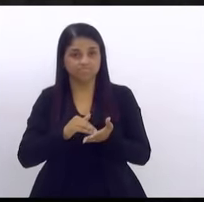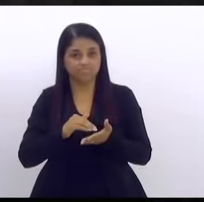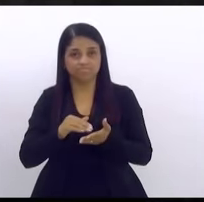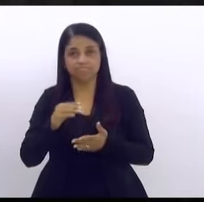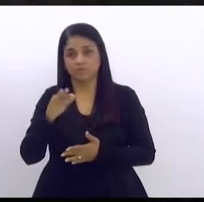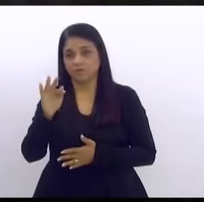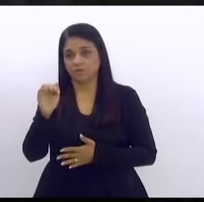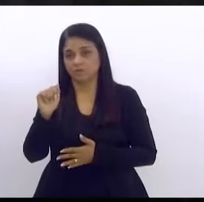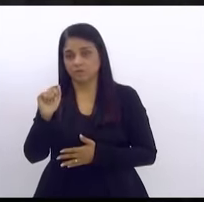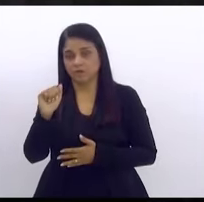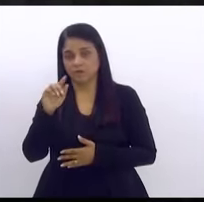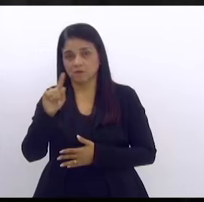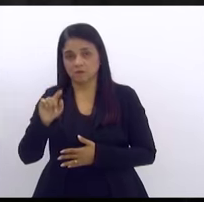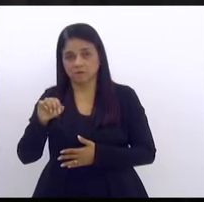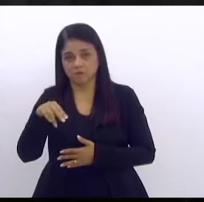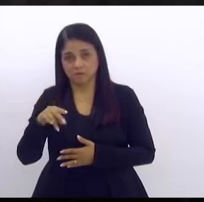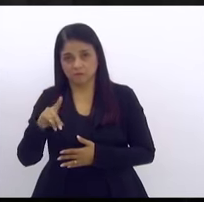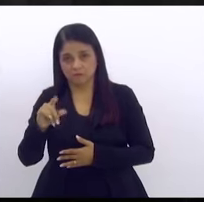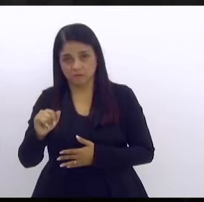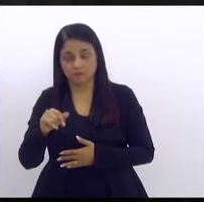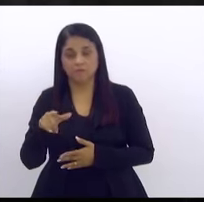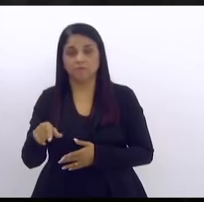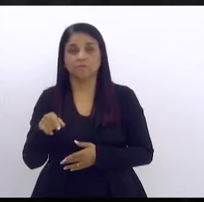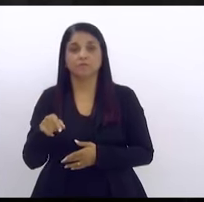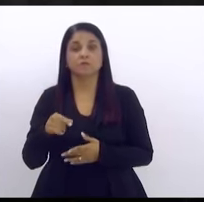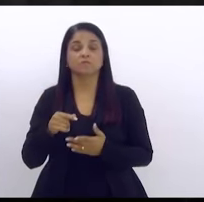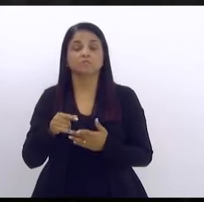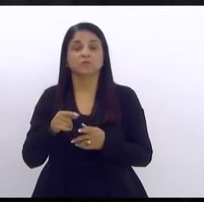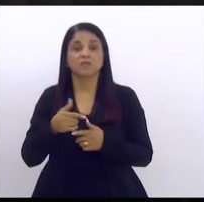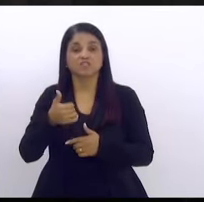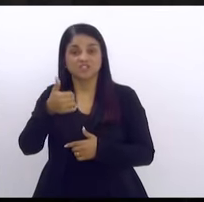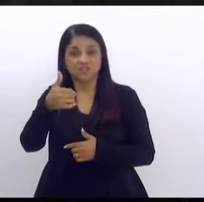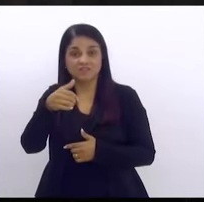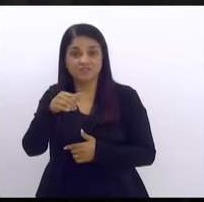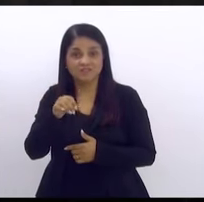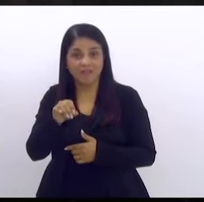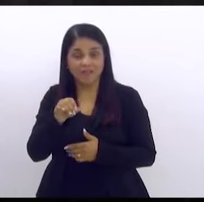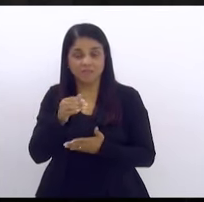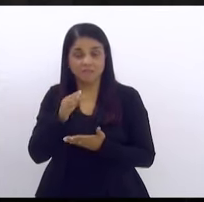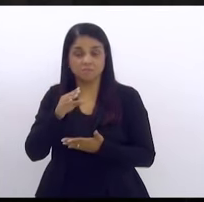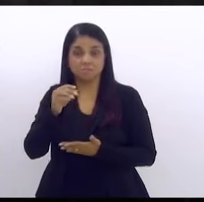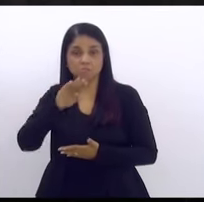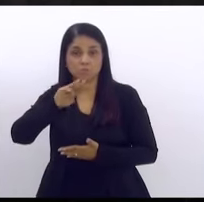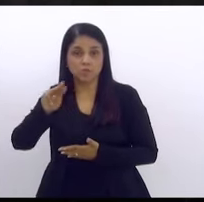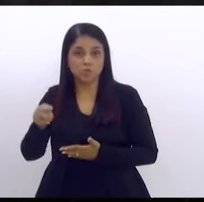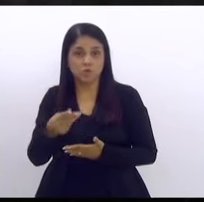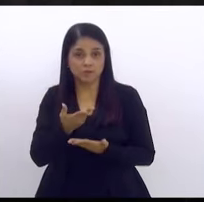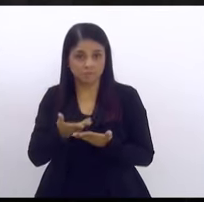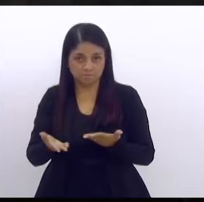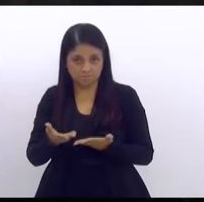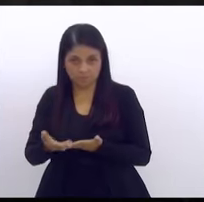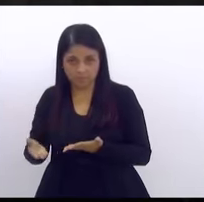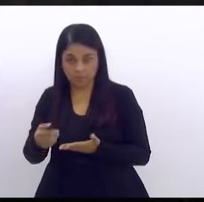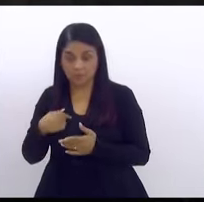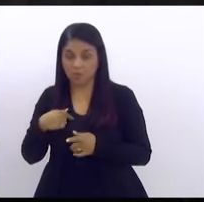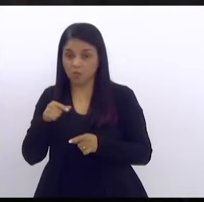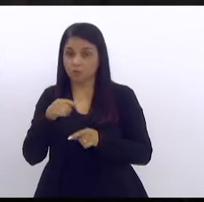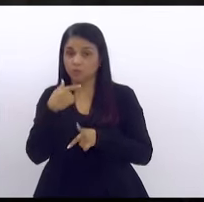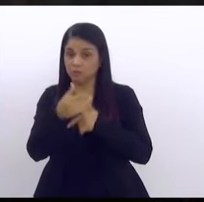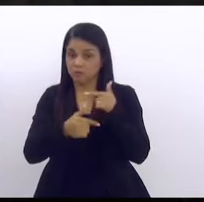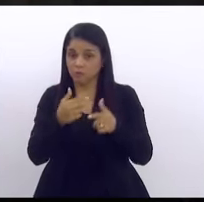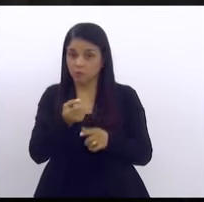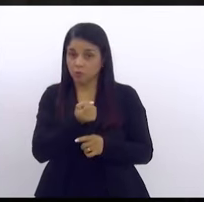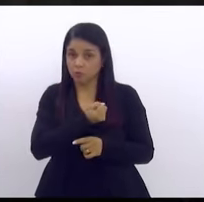de 24 para cima, deputado André Correia, é de 10 bilhões de reais. Eu estou trabalhando com o número menor